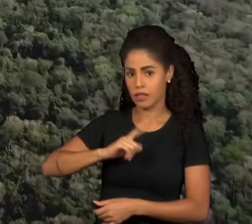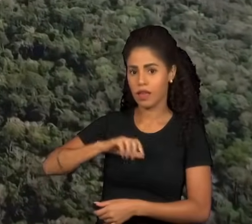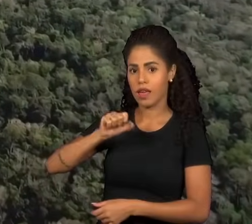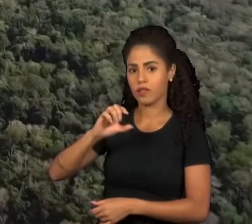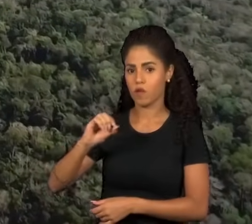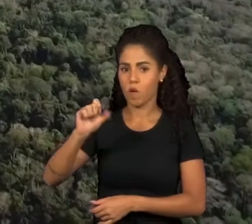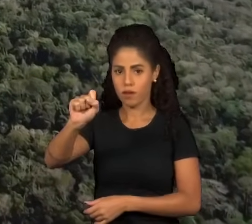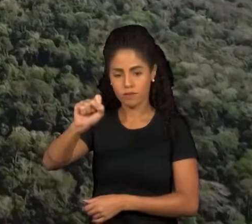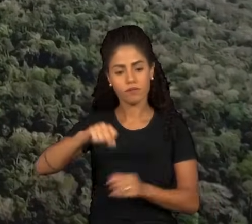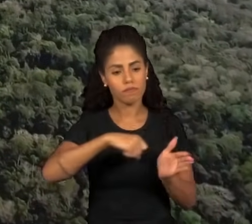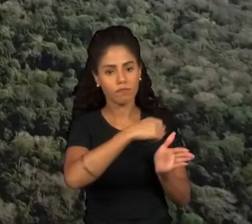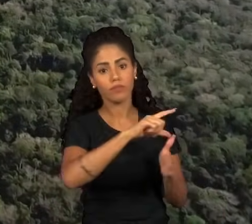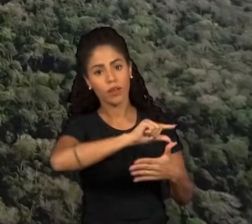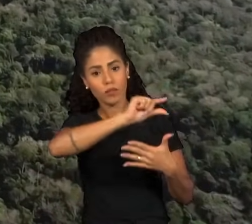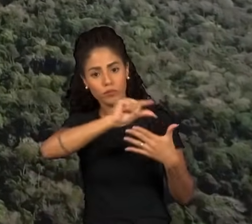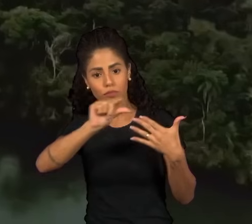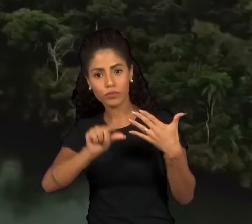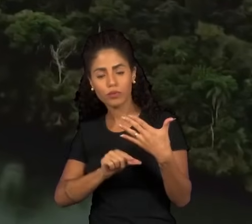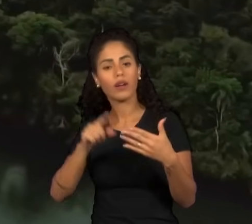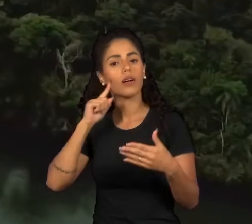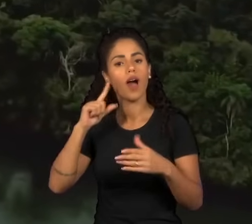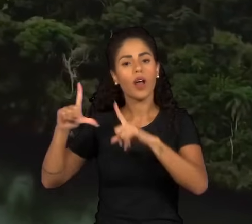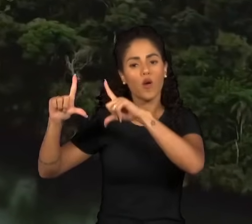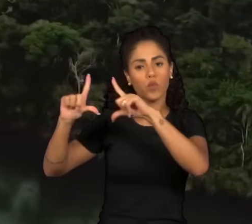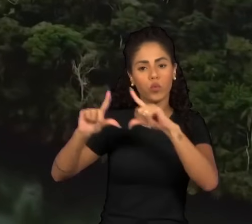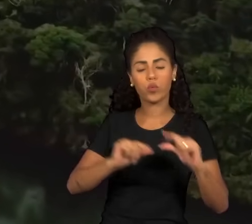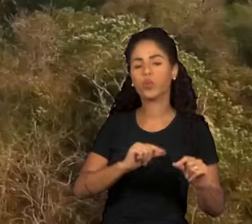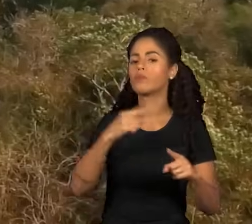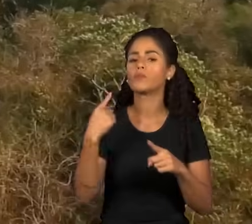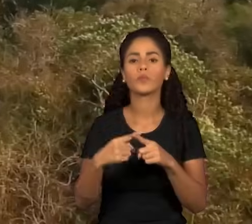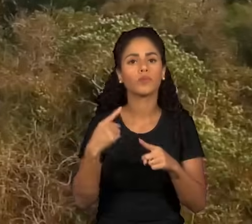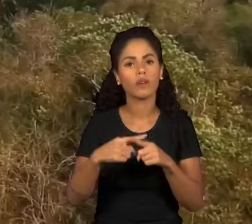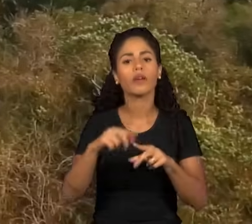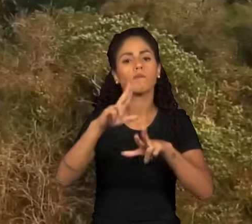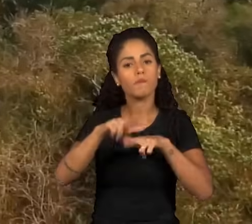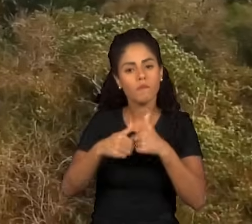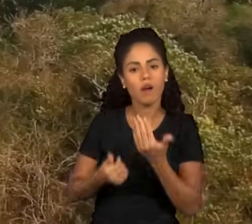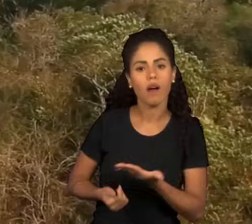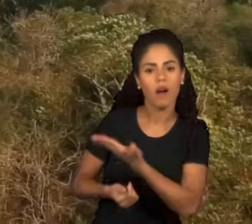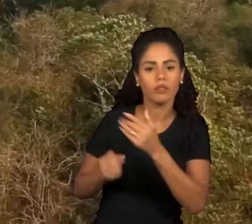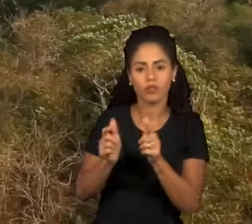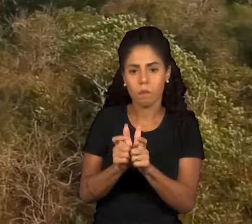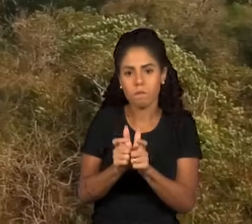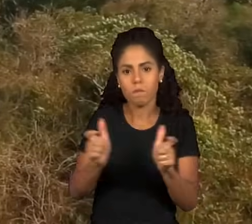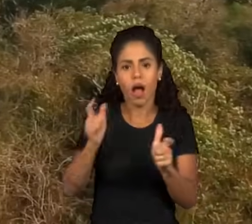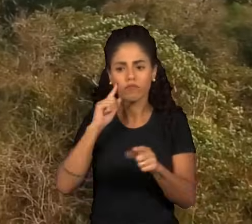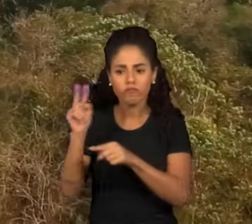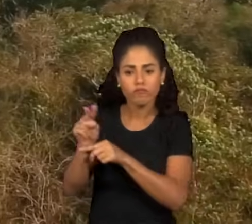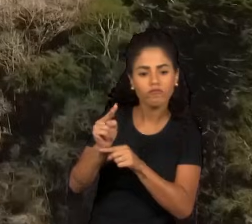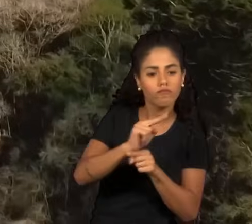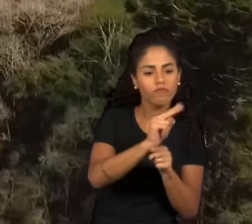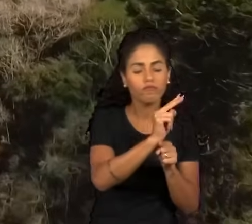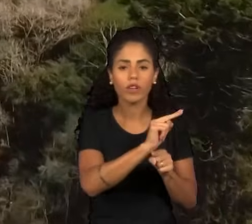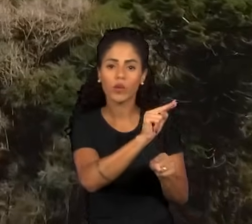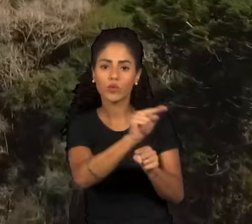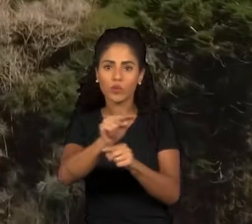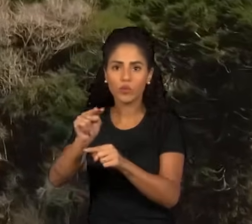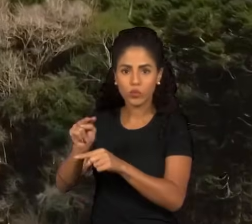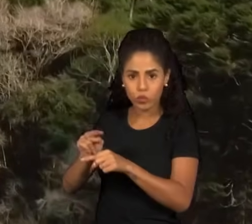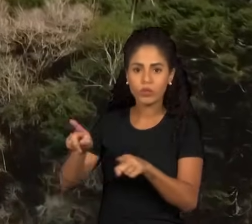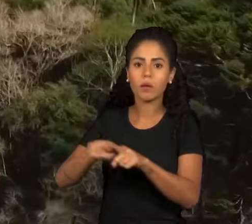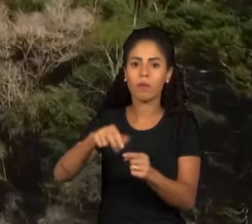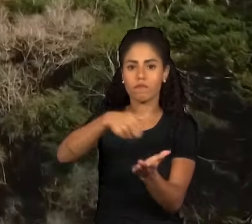Mata Atlântica, a tendência de queda se deve exatamente ao aumento da fiscalização e aplicação